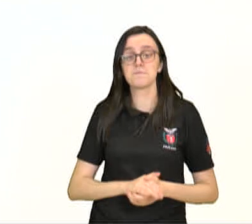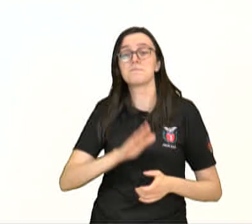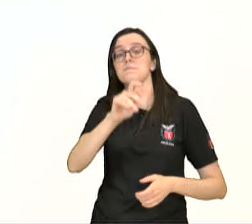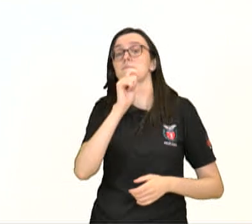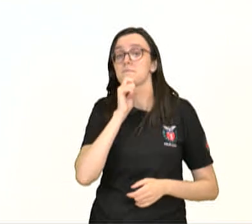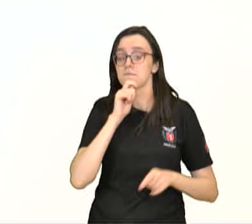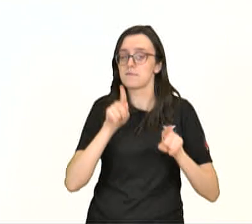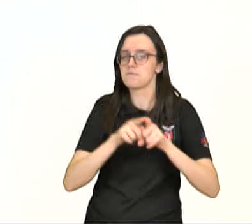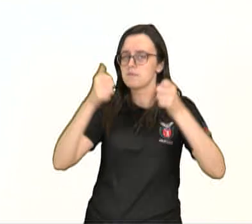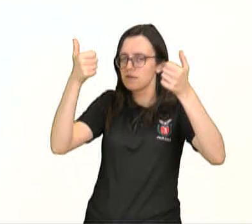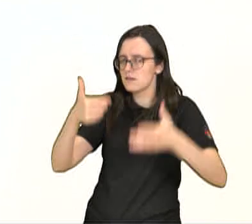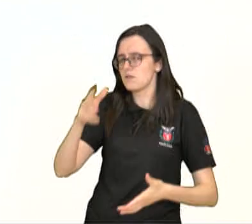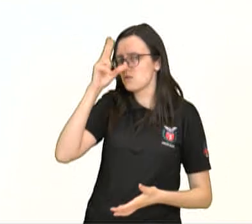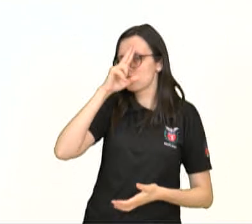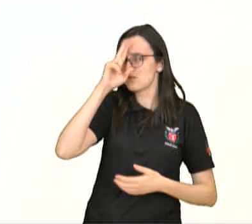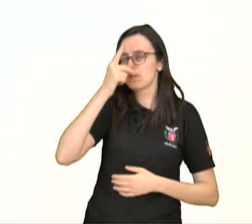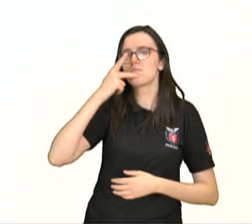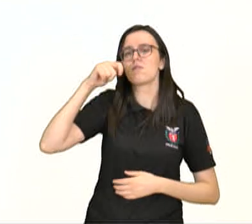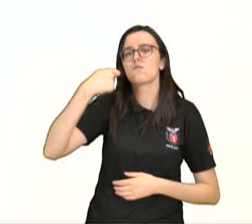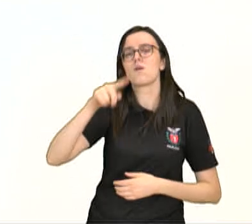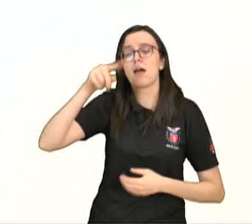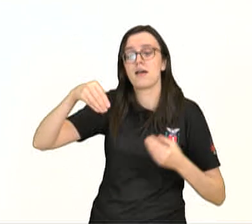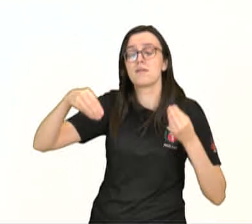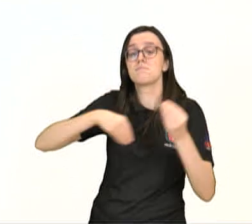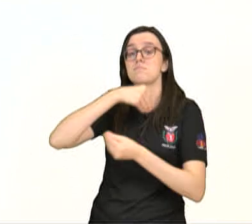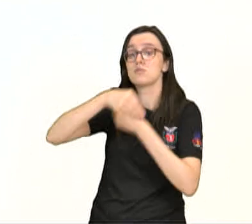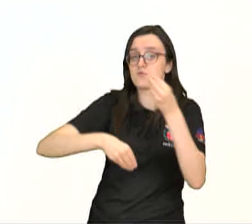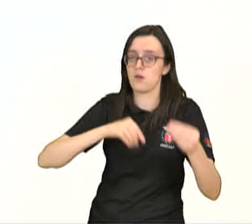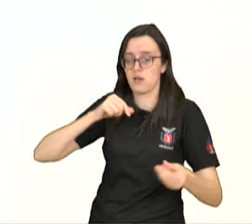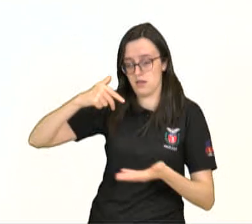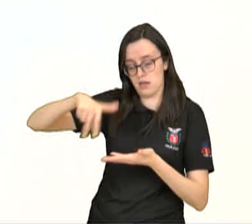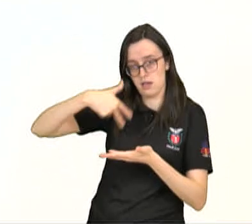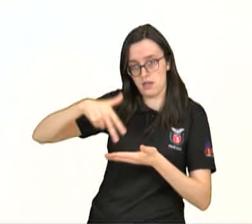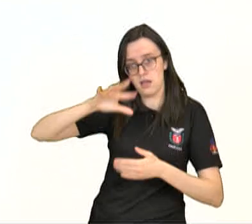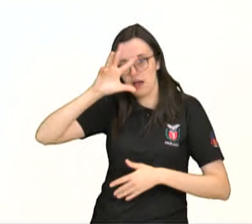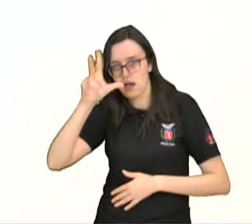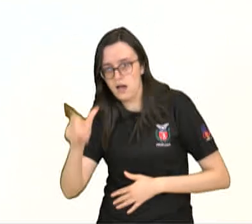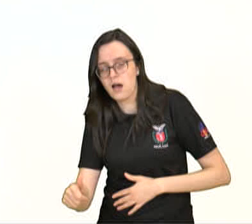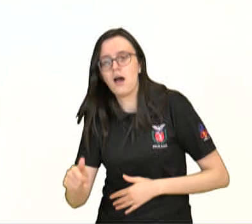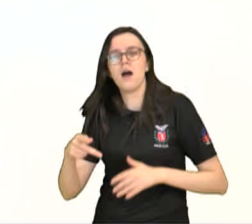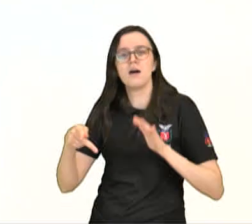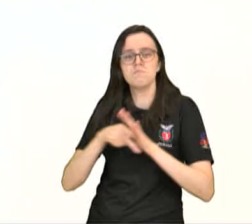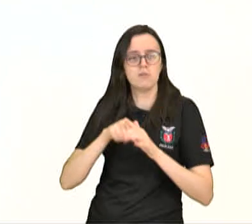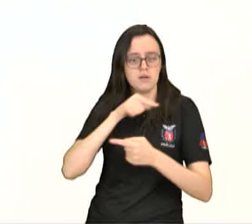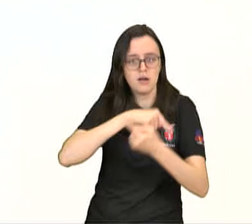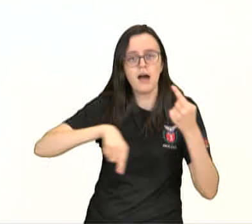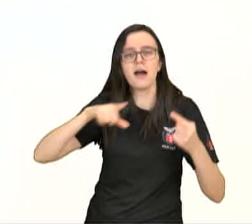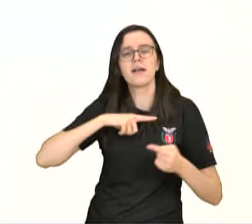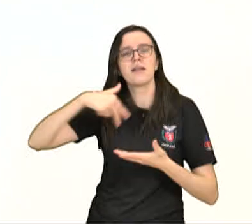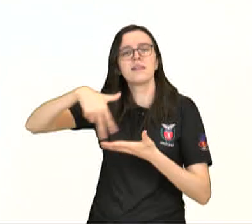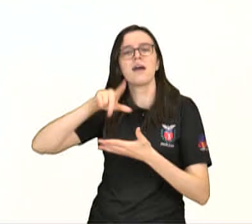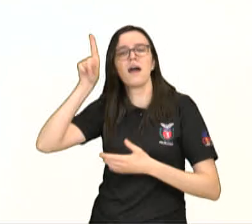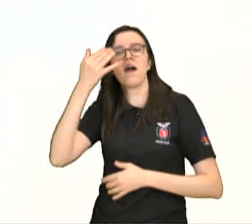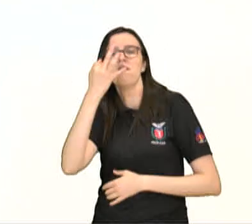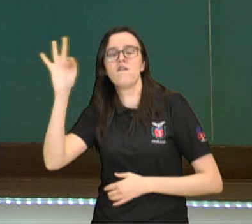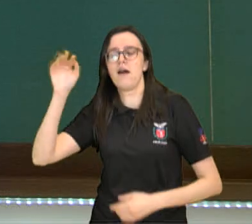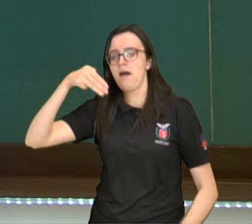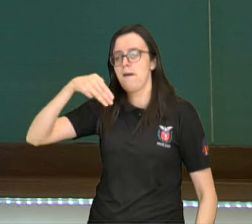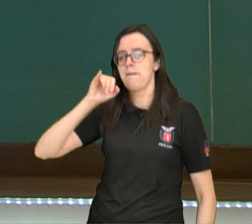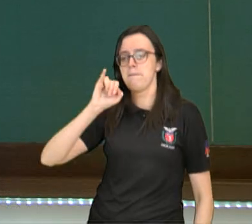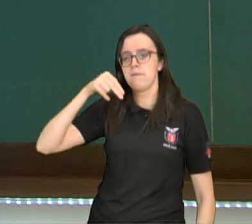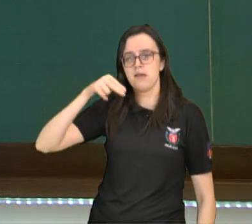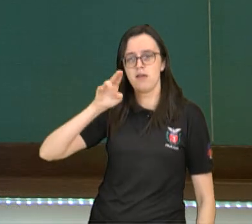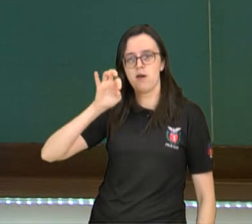Ainda há uma história que fala sobre a mistura das danças africanas com o minueto francês e que daí poderia